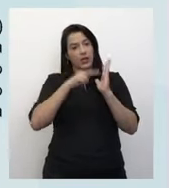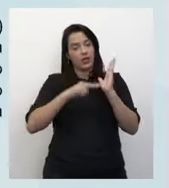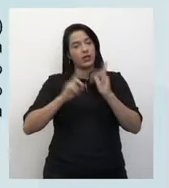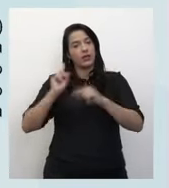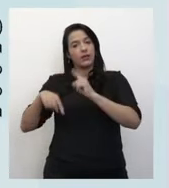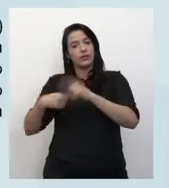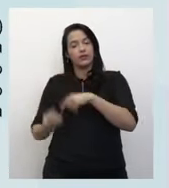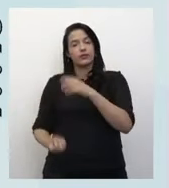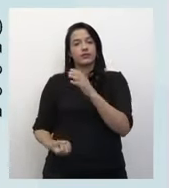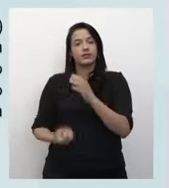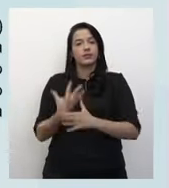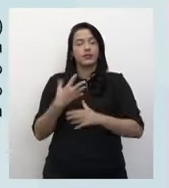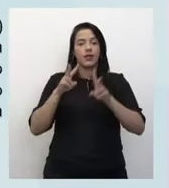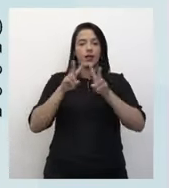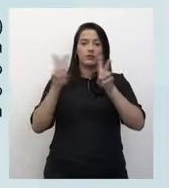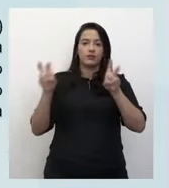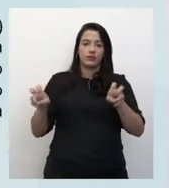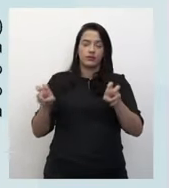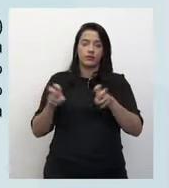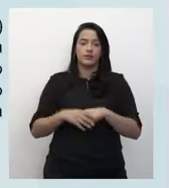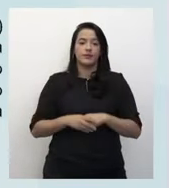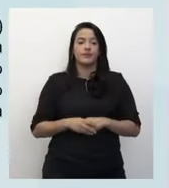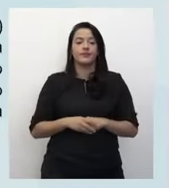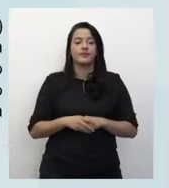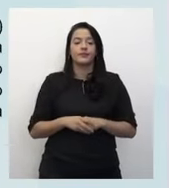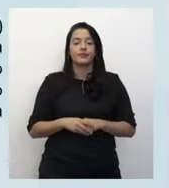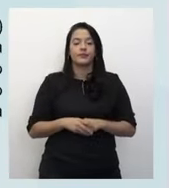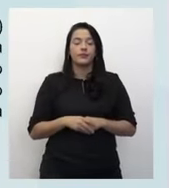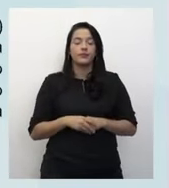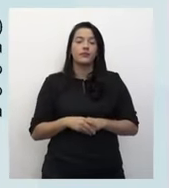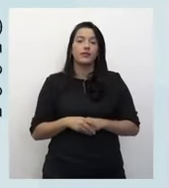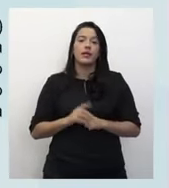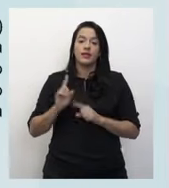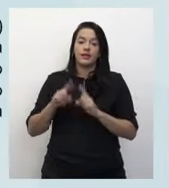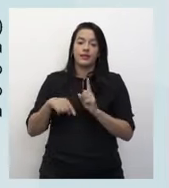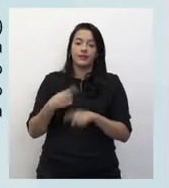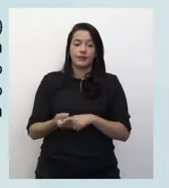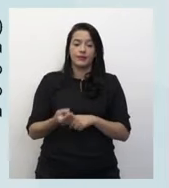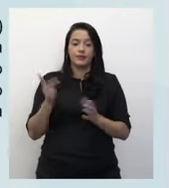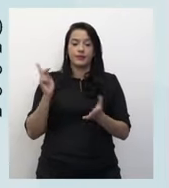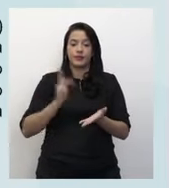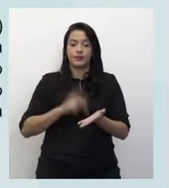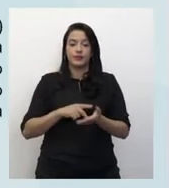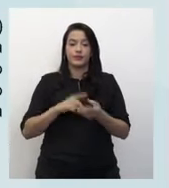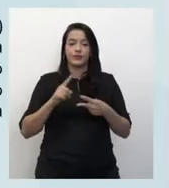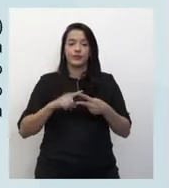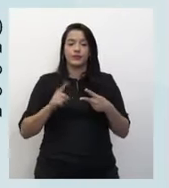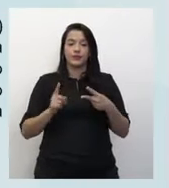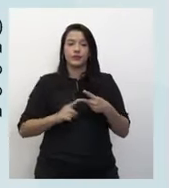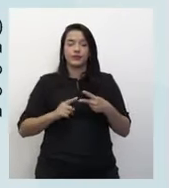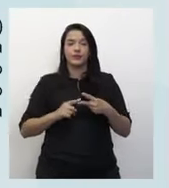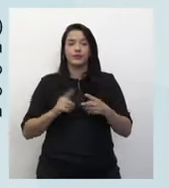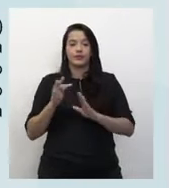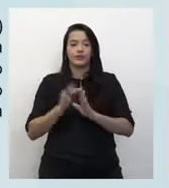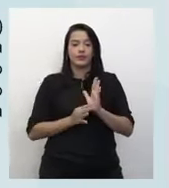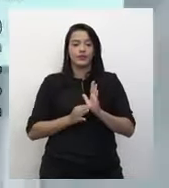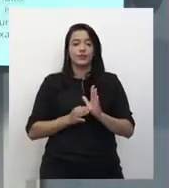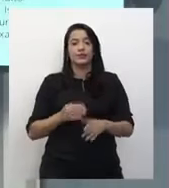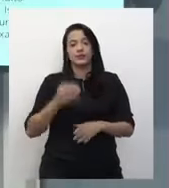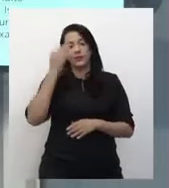de leitura. E aí, no final, tem a manchete real dos 2 textos, tá bom?